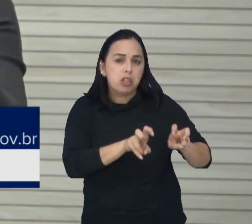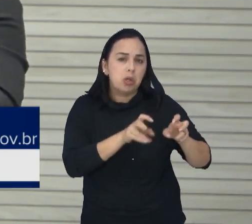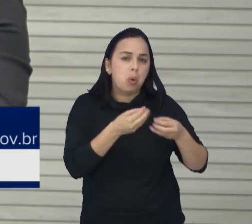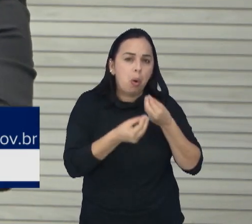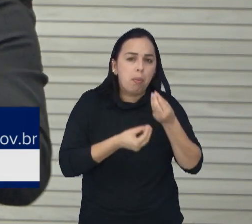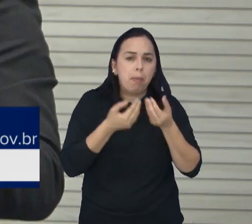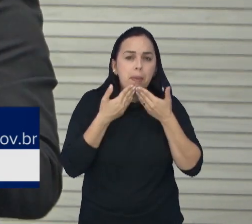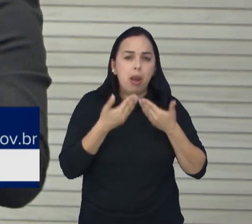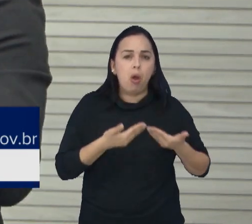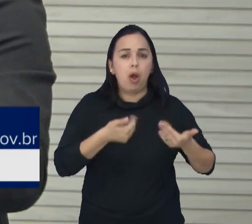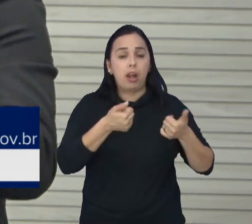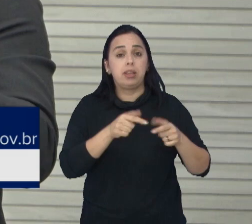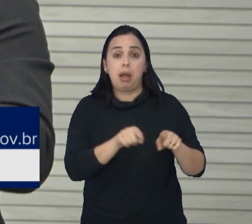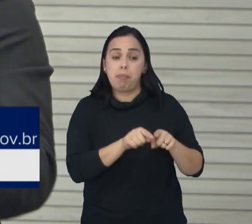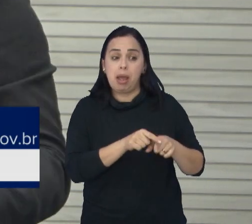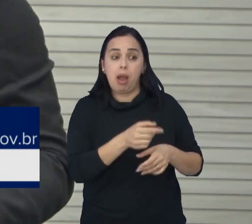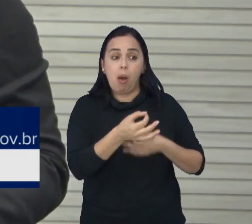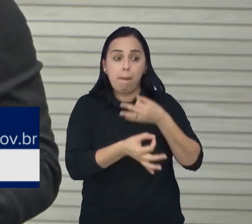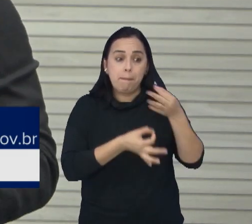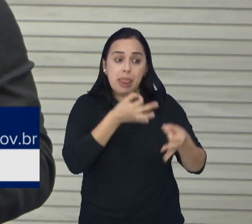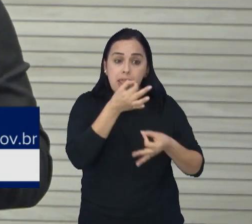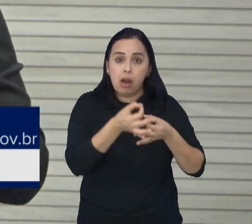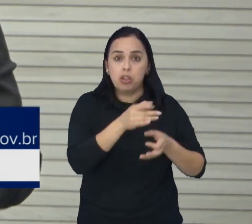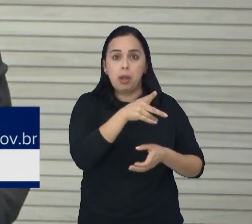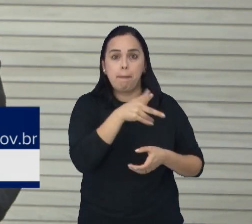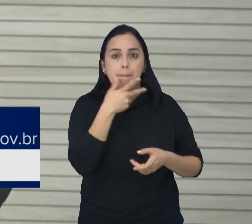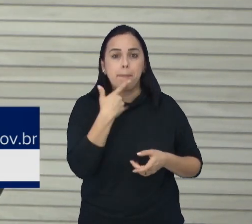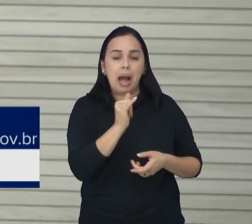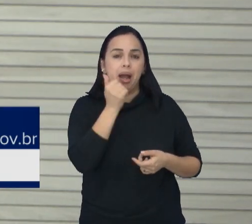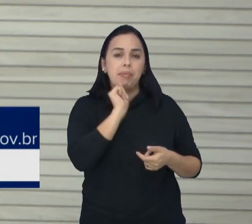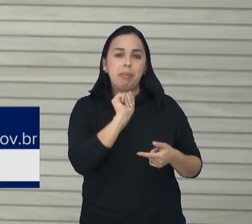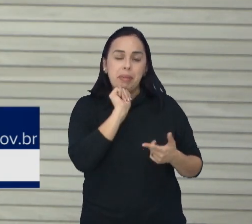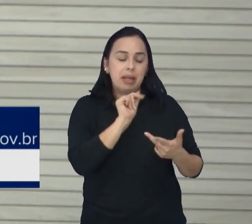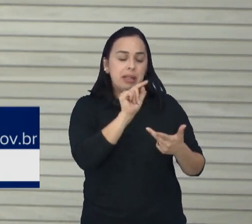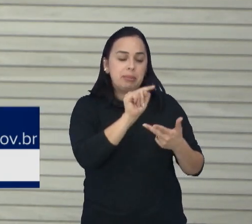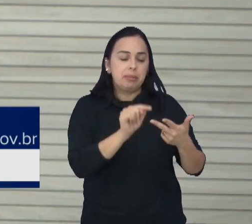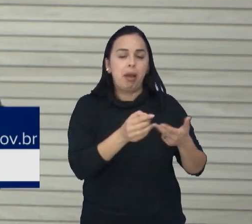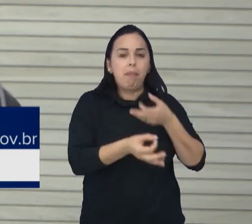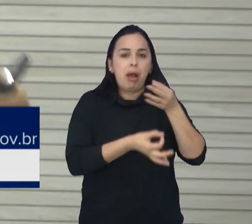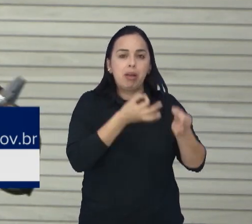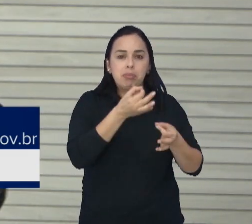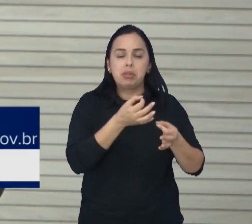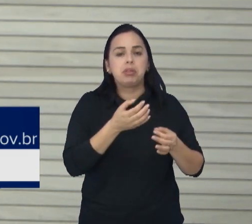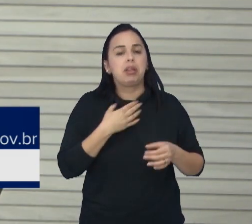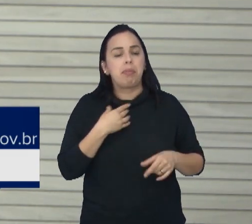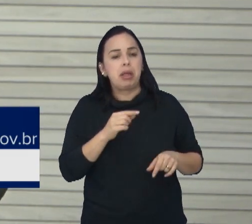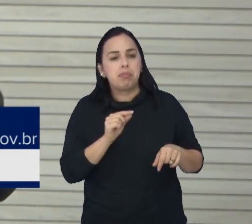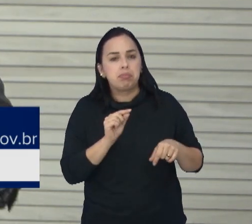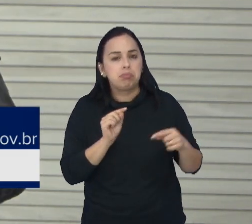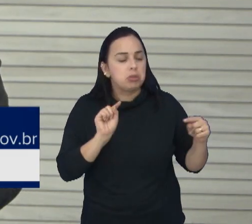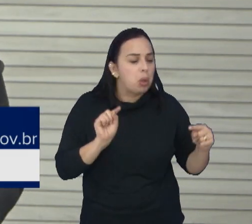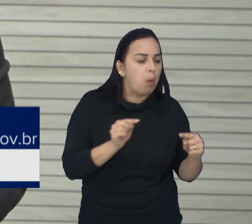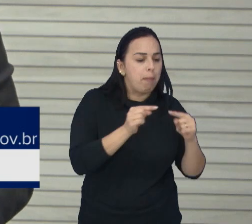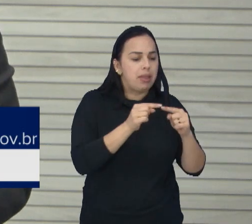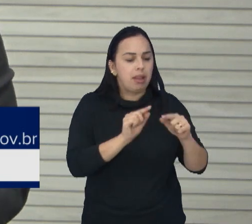melhoria, ouvindo os pais, as mães, procurando políticas públicas para